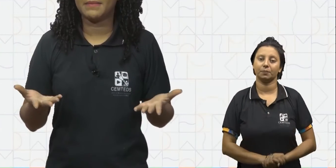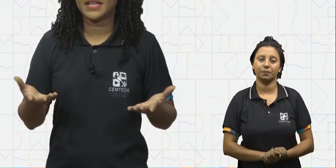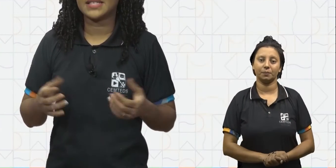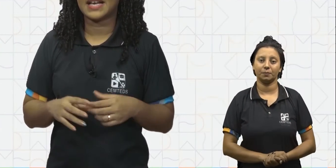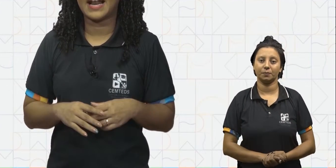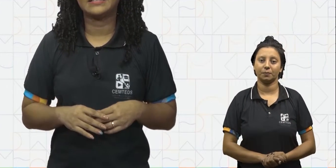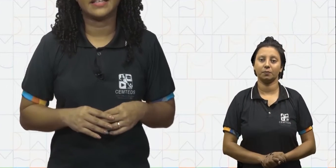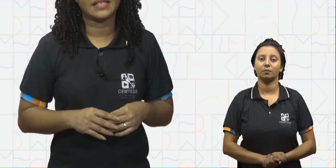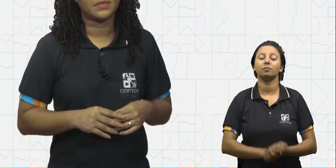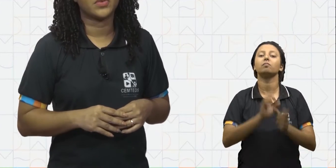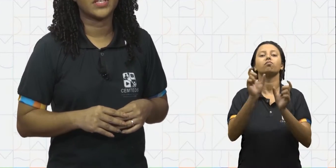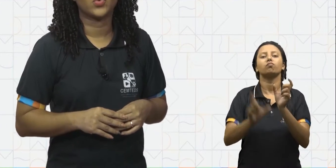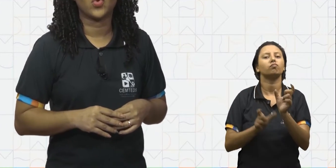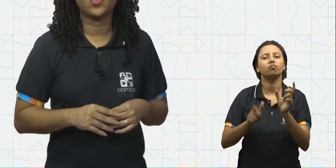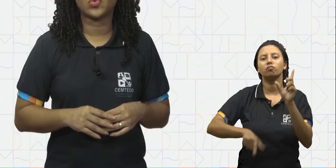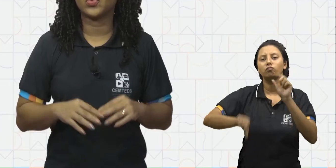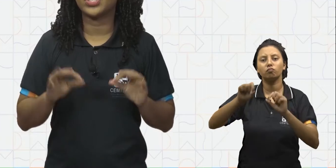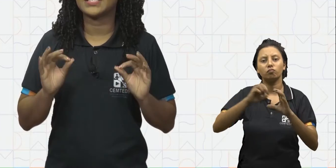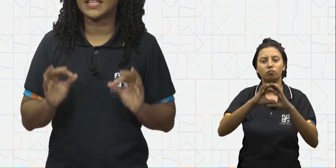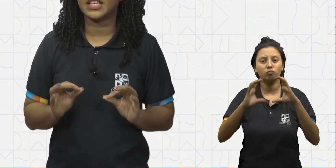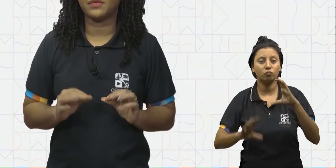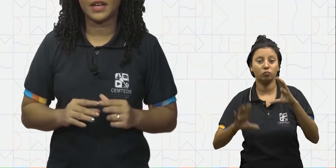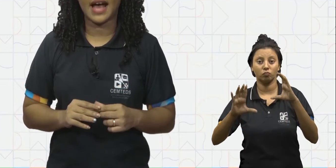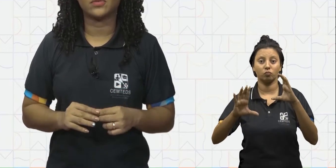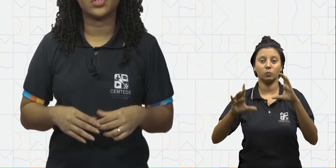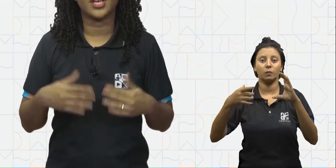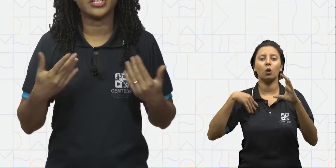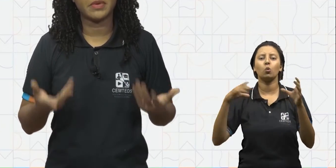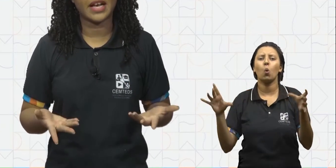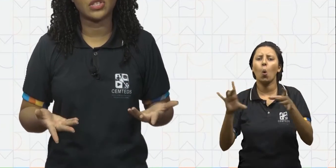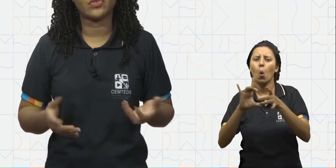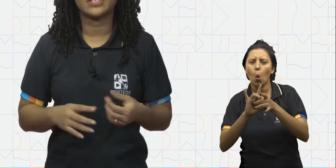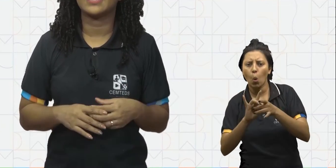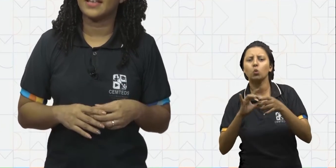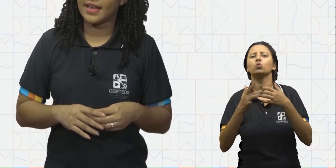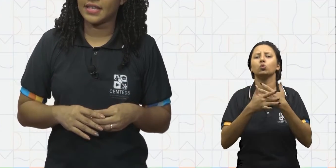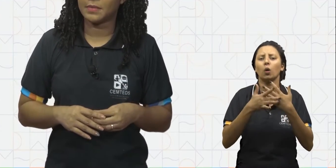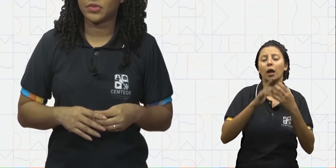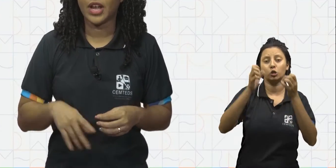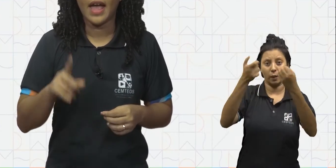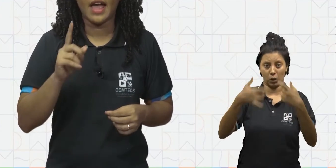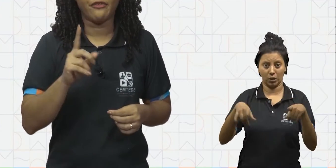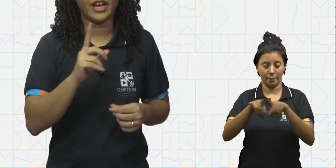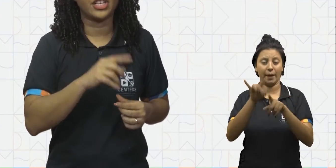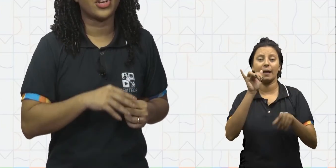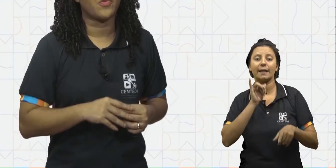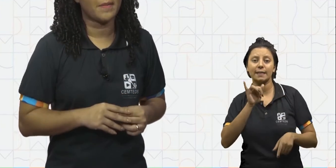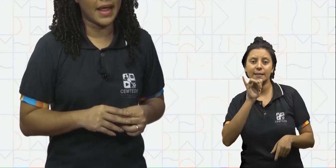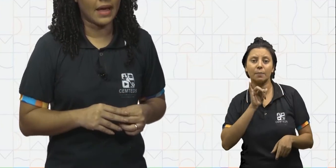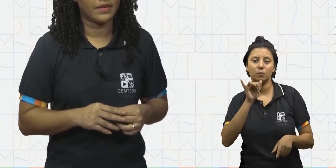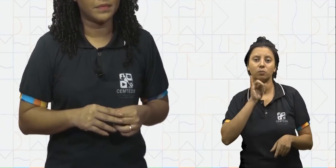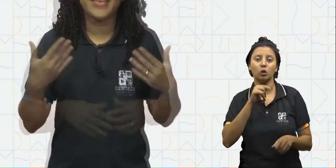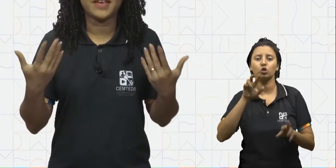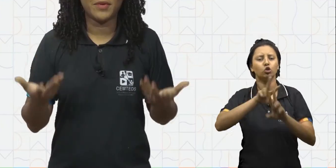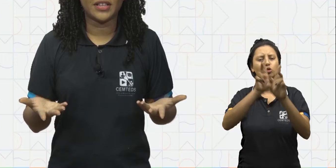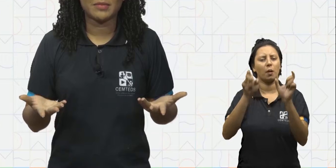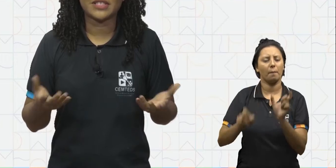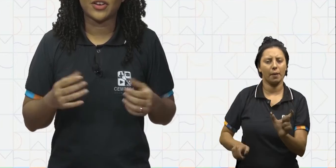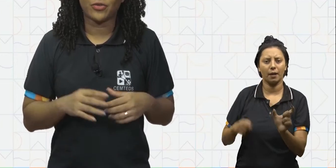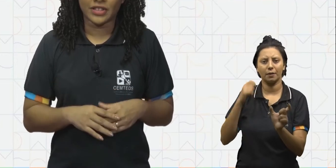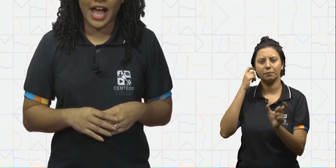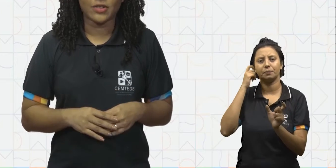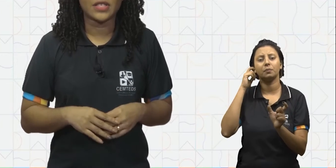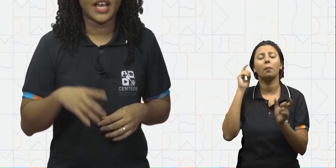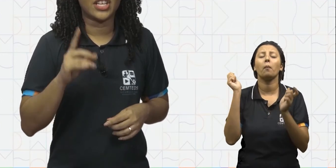O verbete se caracteriza por ser um conjunto de significados, explicações e exemplos referente a uma palavra, e